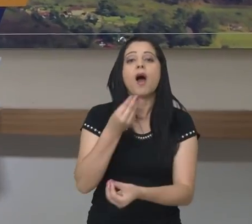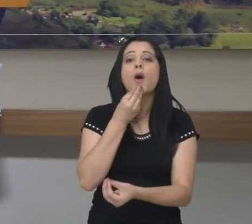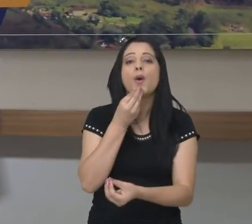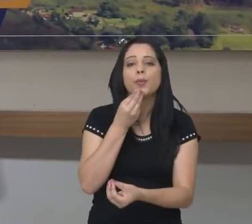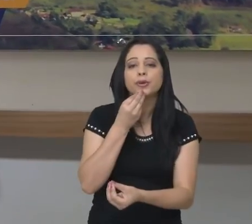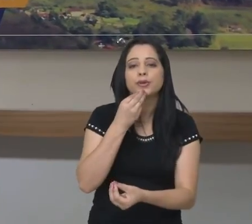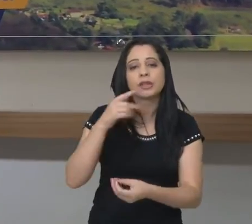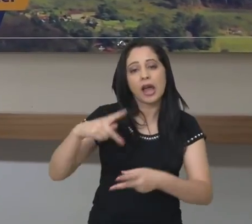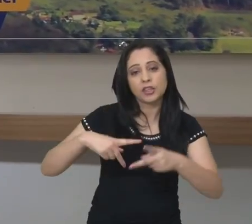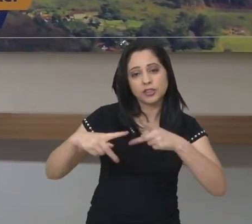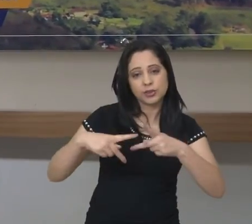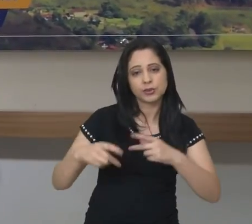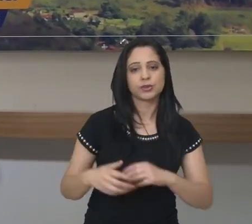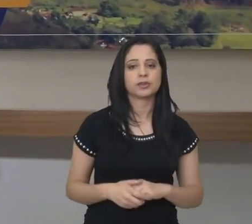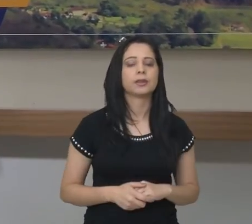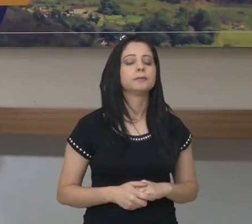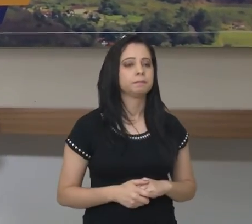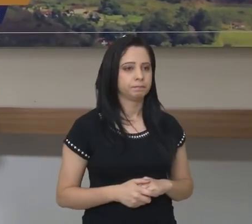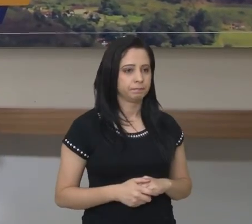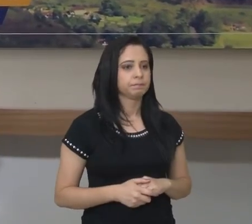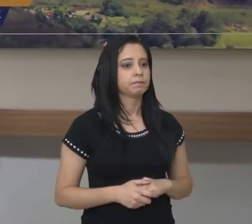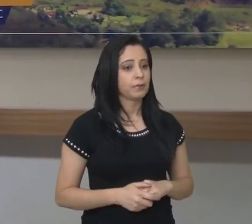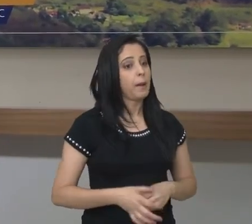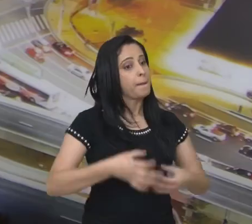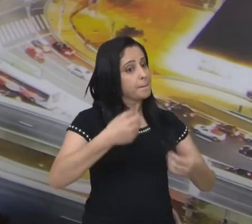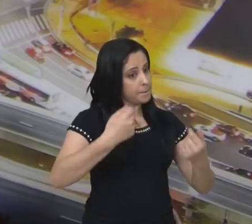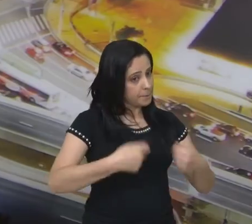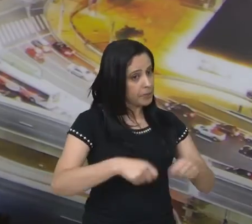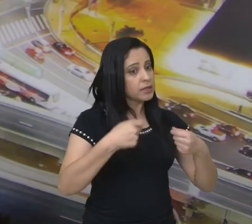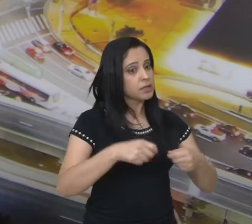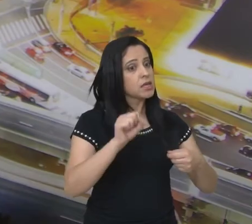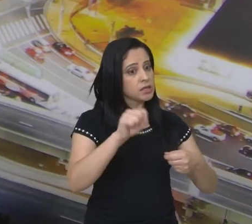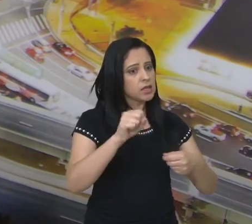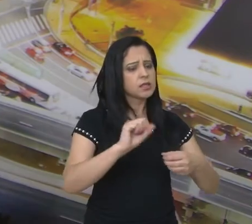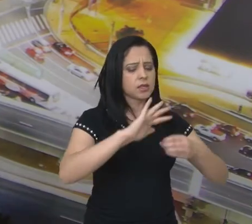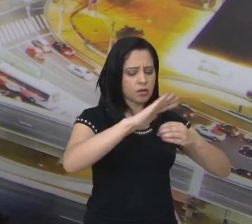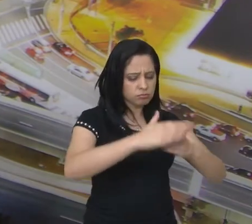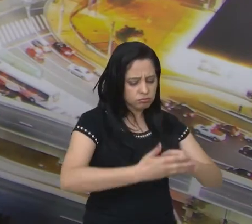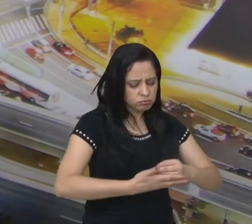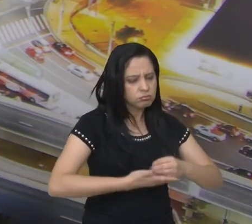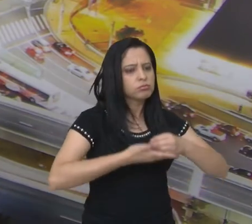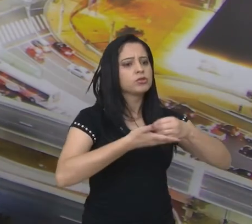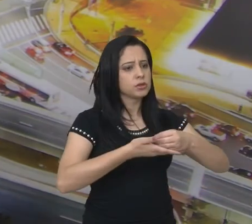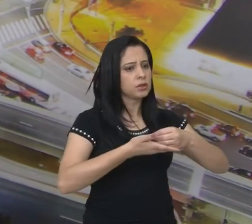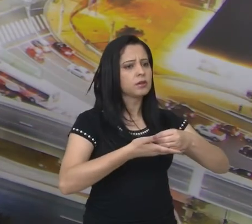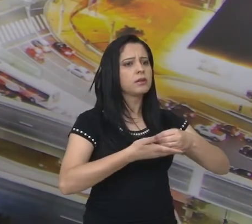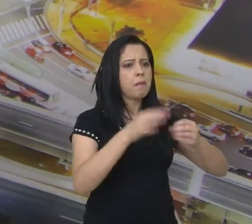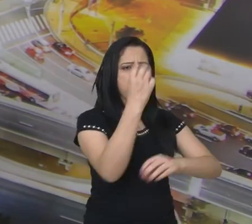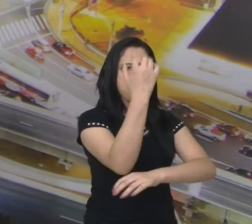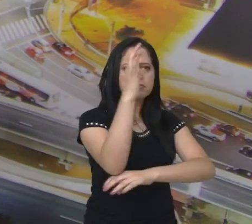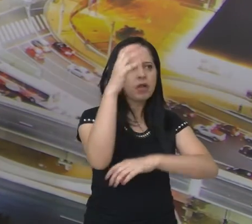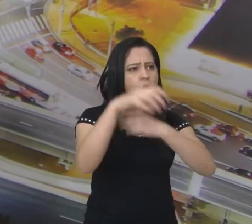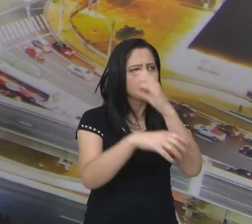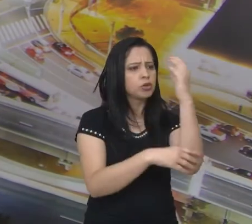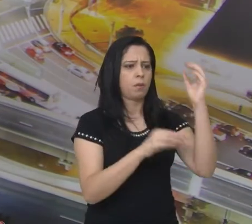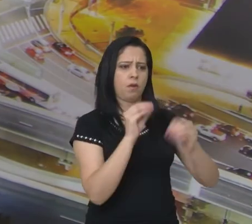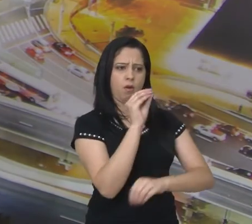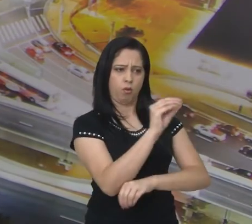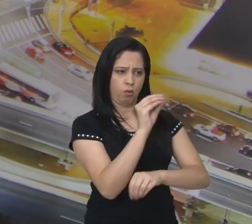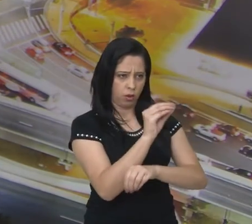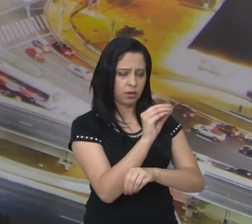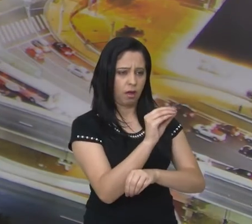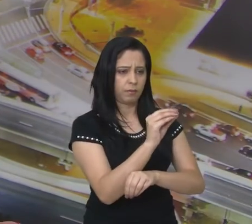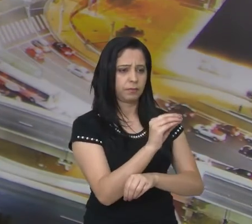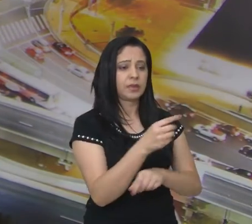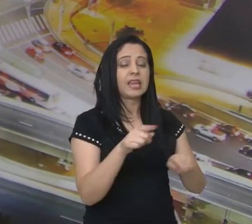município, gerando ainda mais oportunidades para São José. Então, a gente precisa garantir uma sustentabilidade